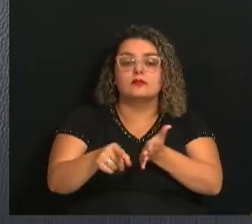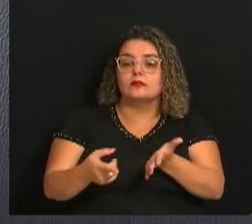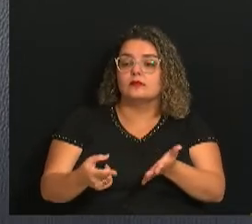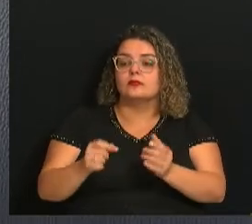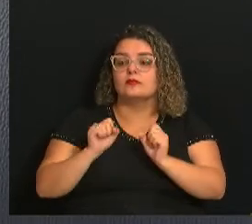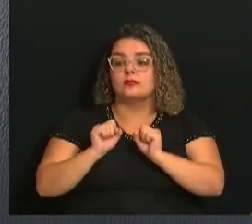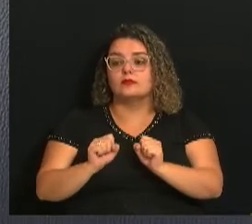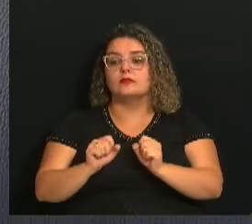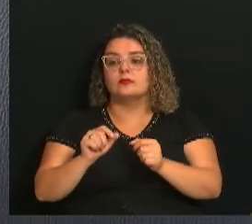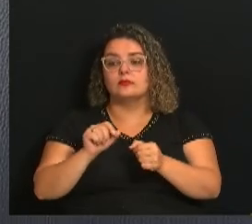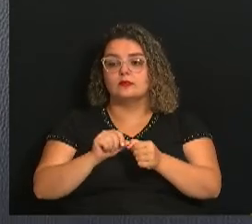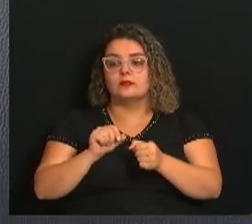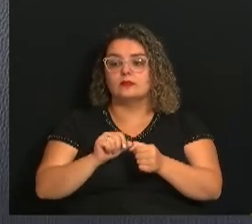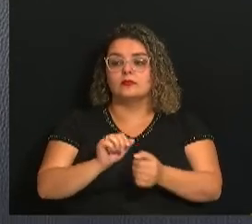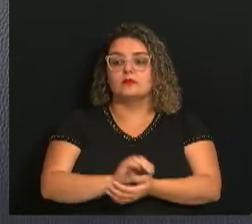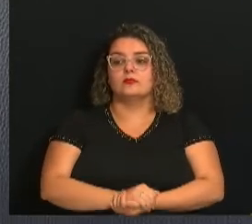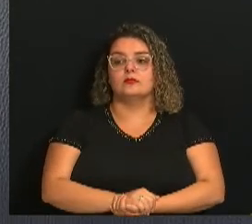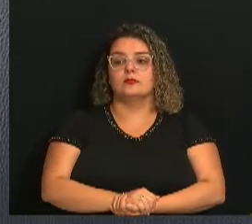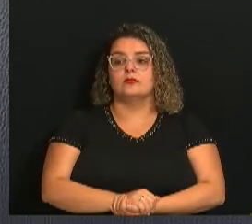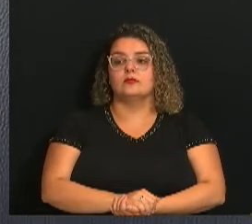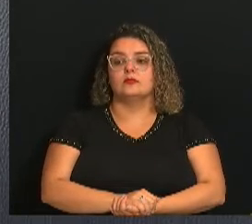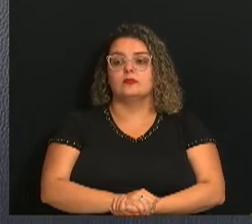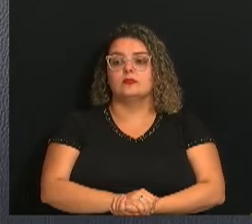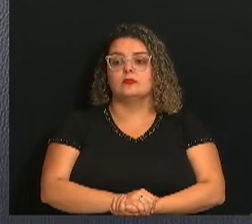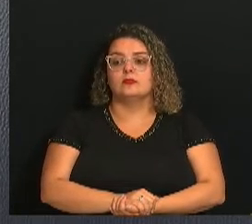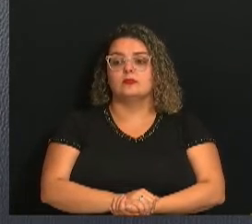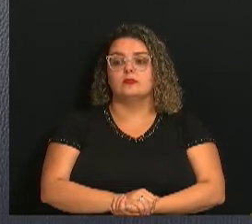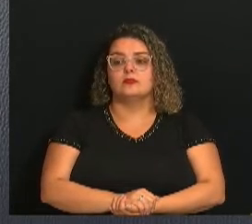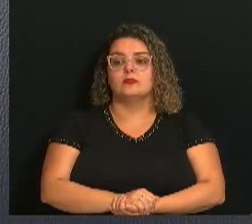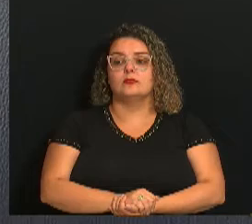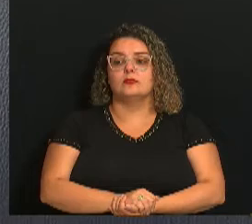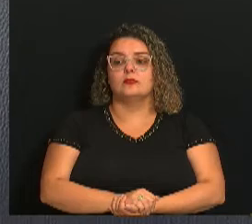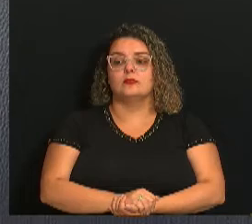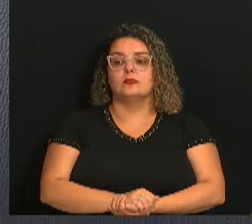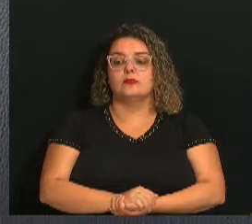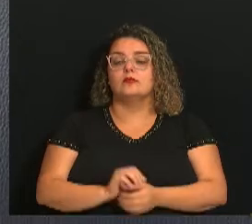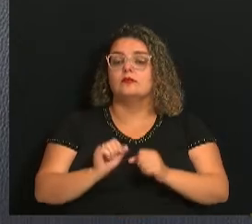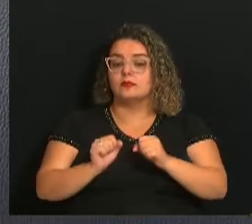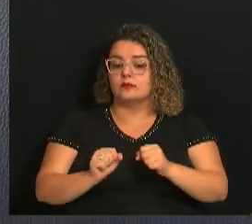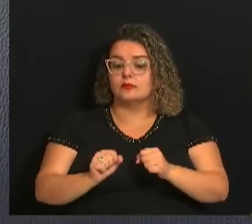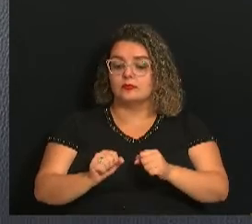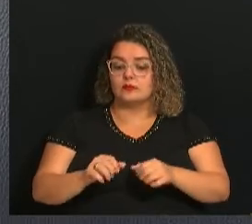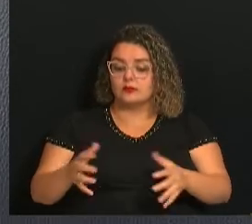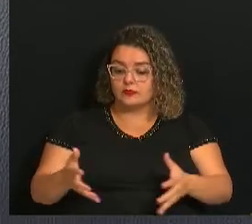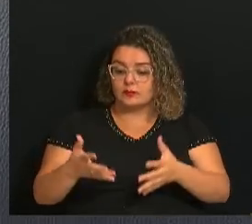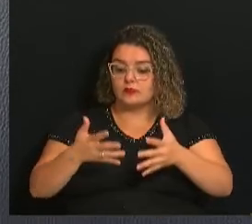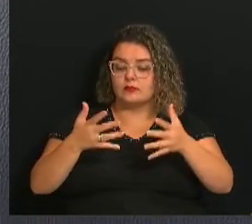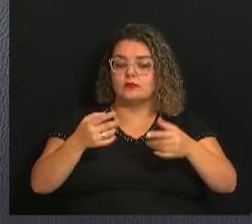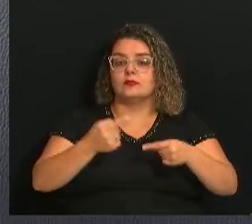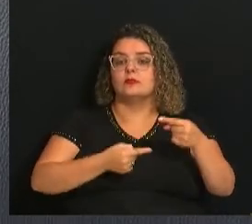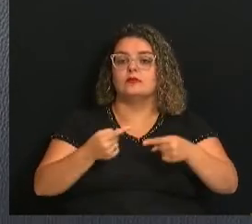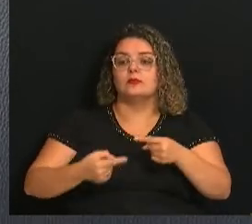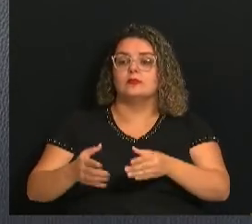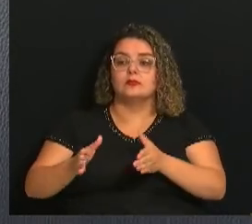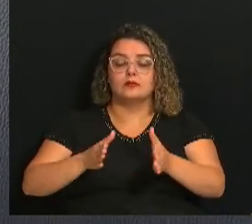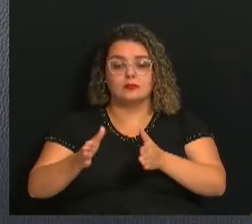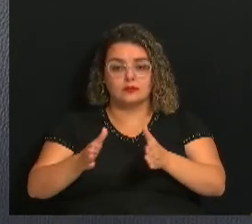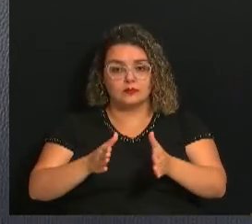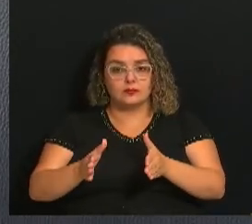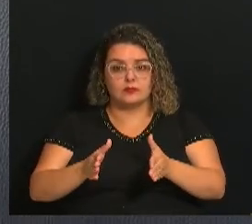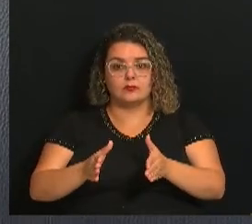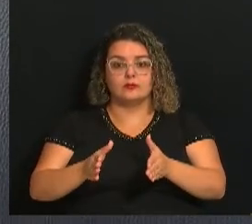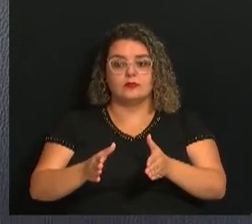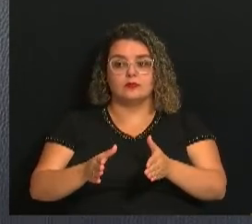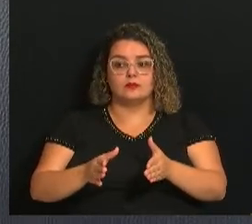poderíamos fazer para poder subsidiar esse debate, para poder, nesse momento já, poder